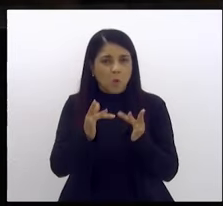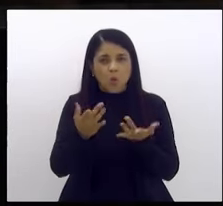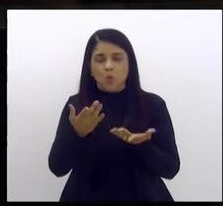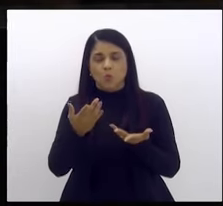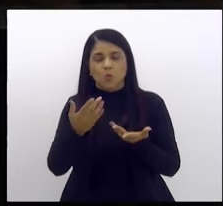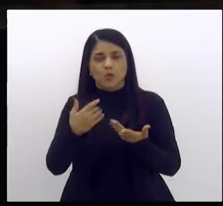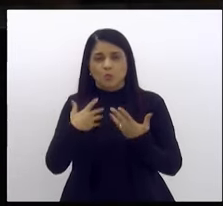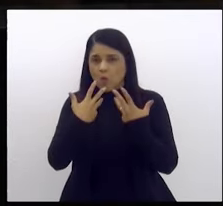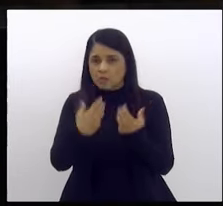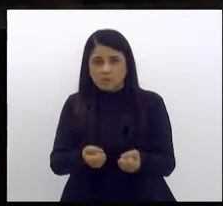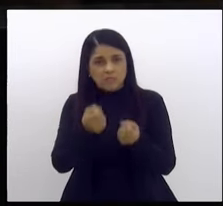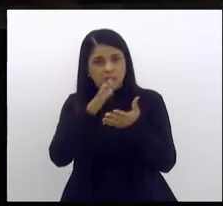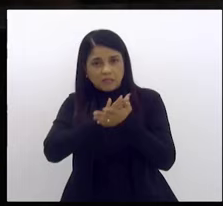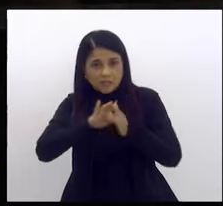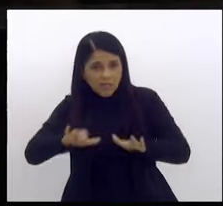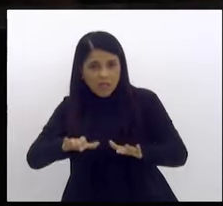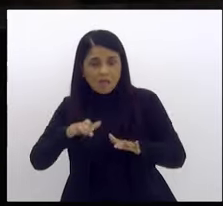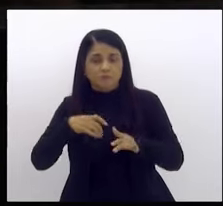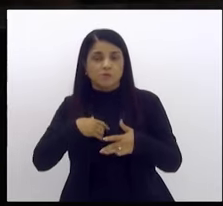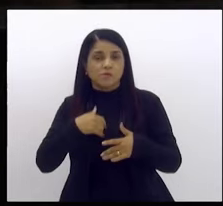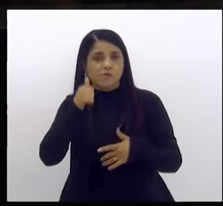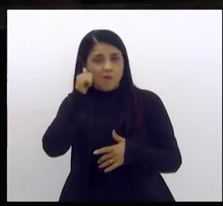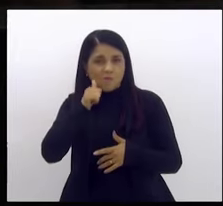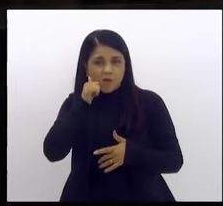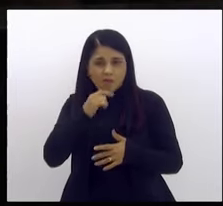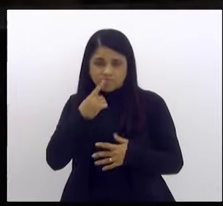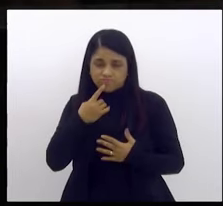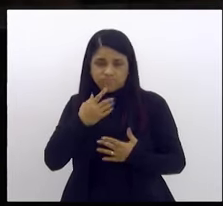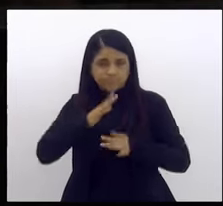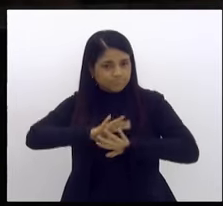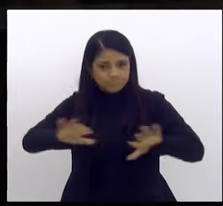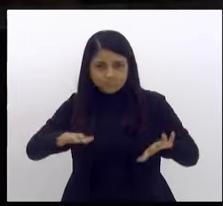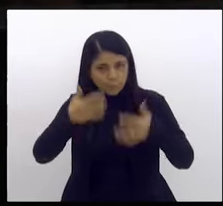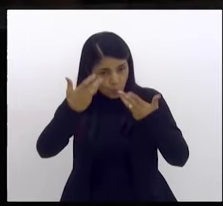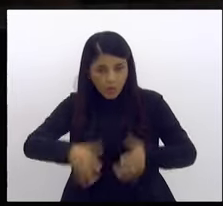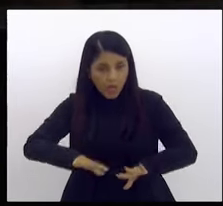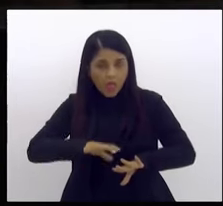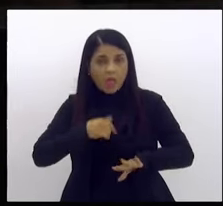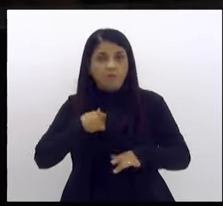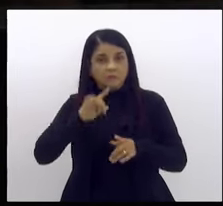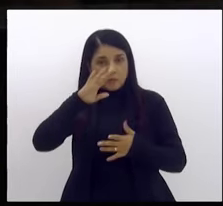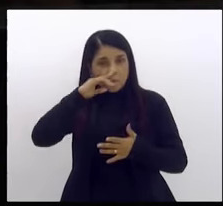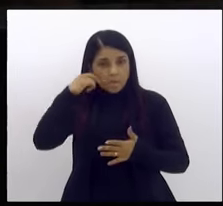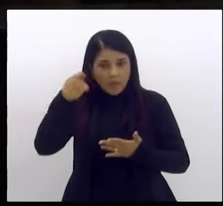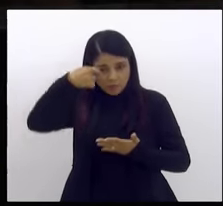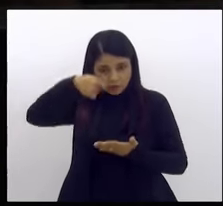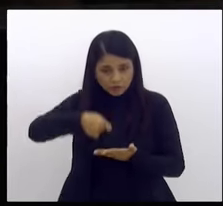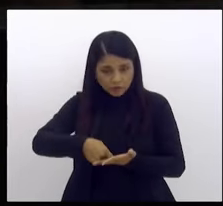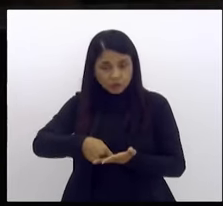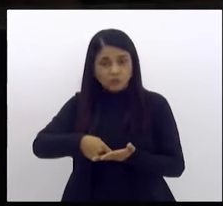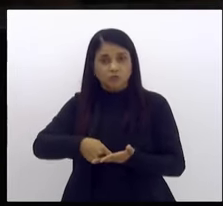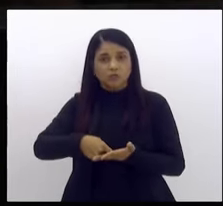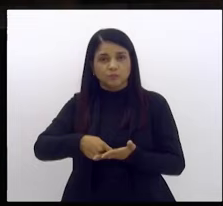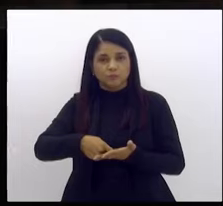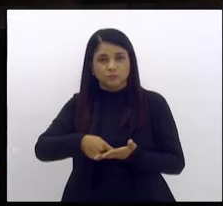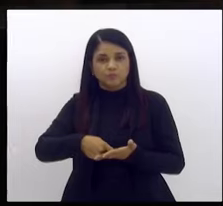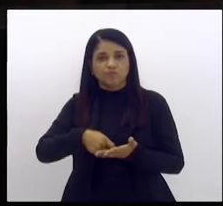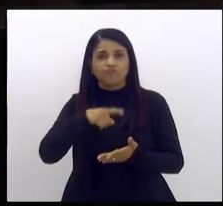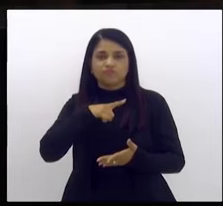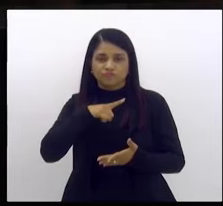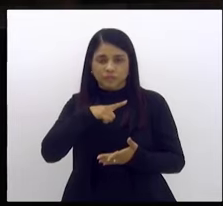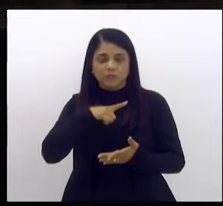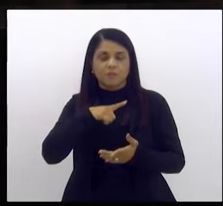que essas mulheres propõem, mas é evidente também que com o machismo e a misoginia existe um outro